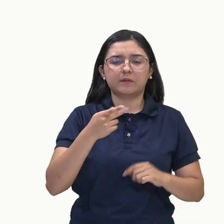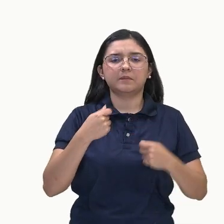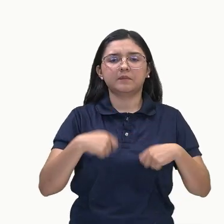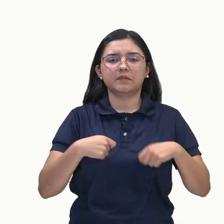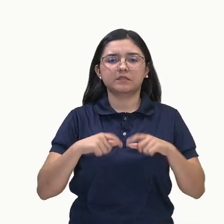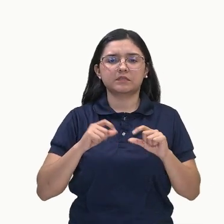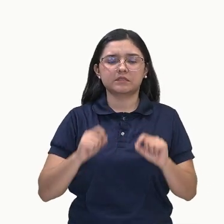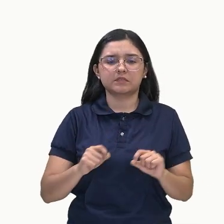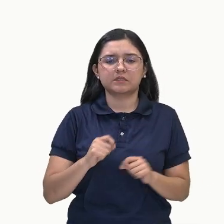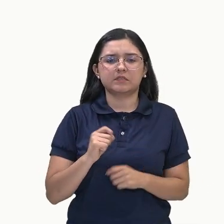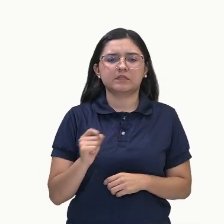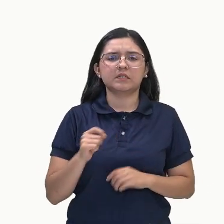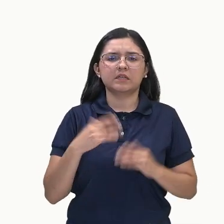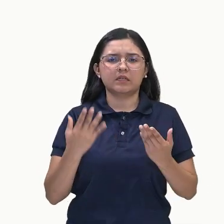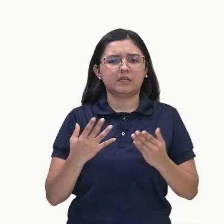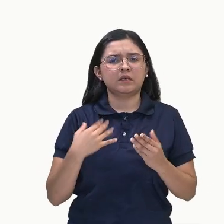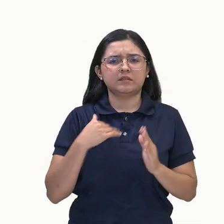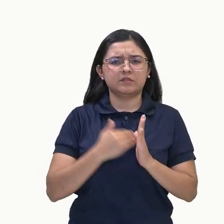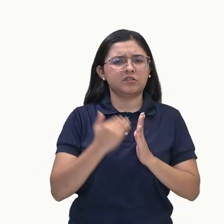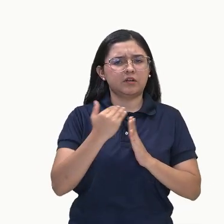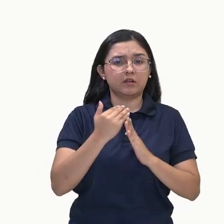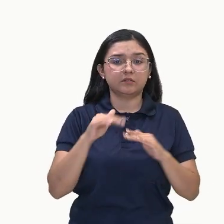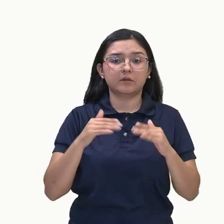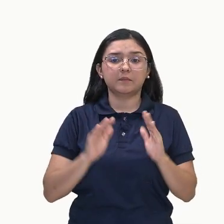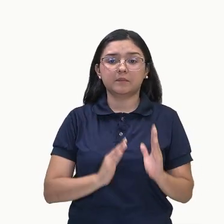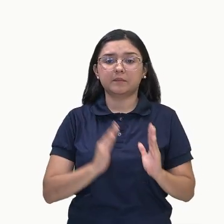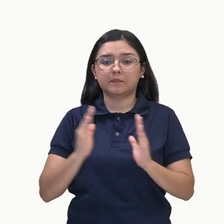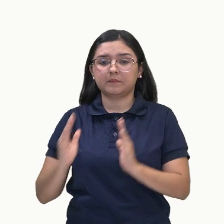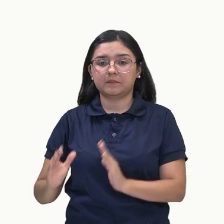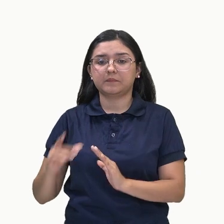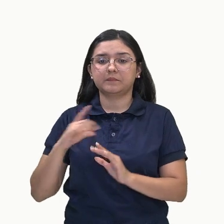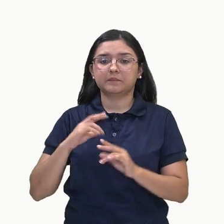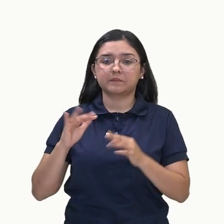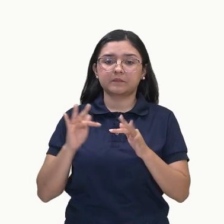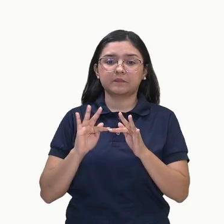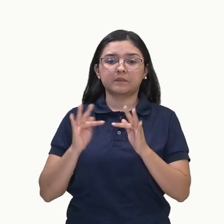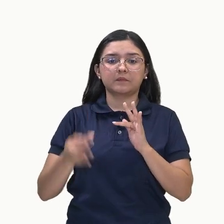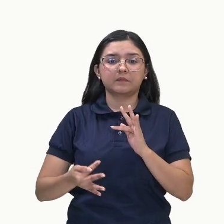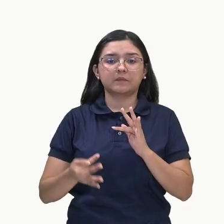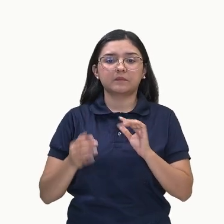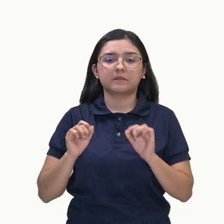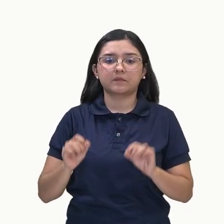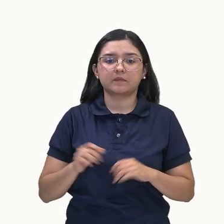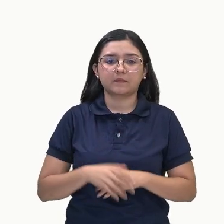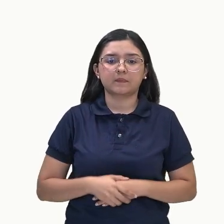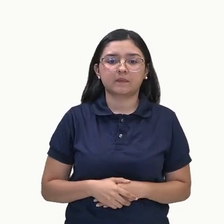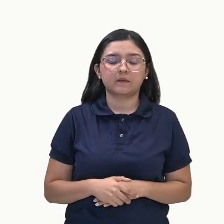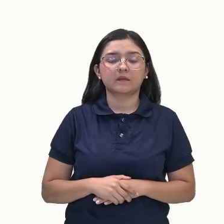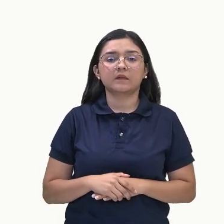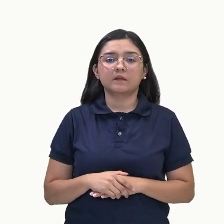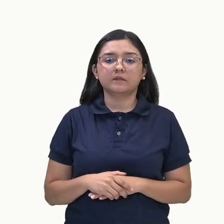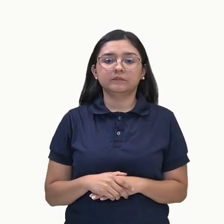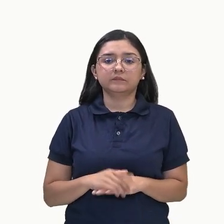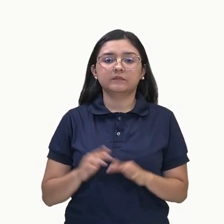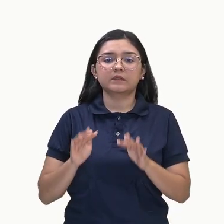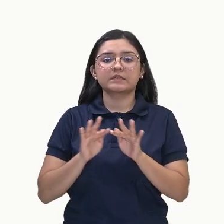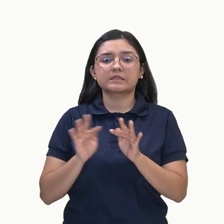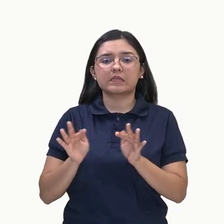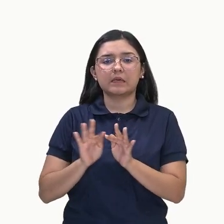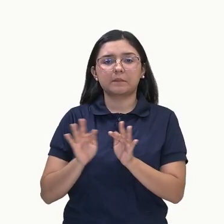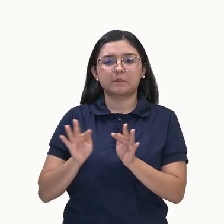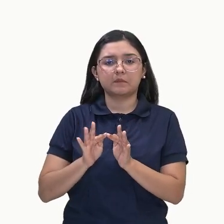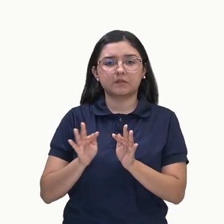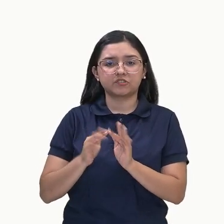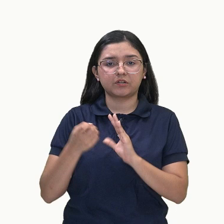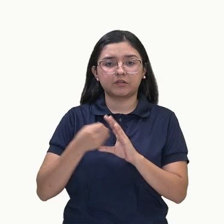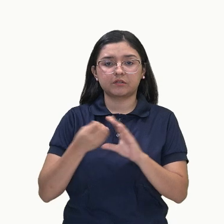muito exagerado. Já no arcadismo, olha, complexidade, Antônio diz